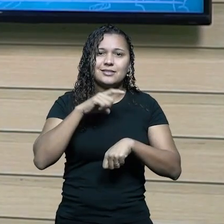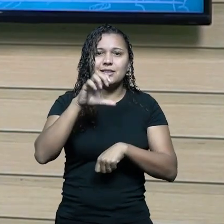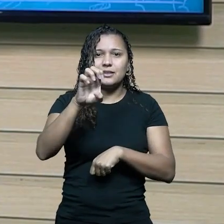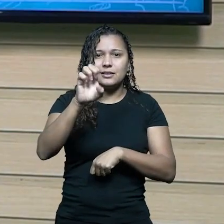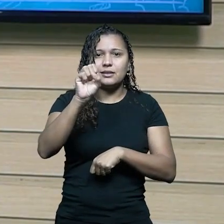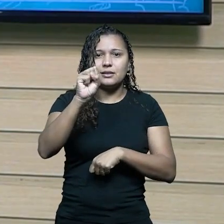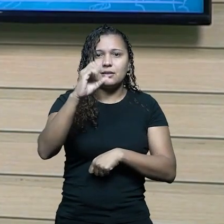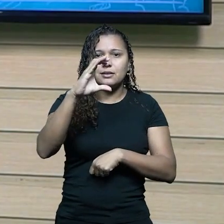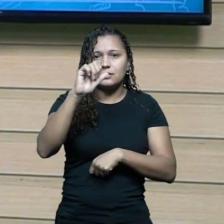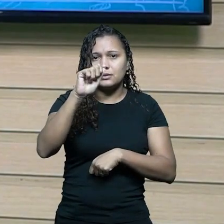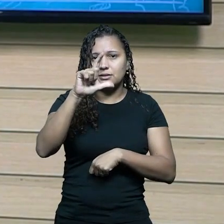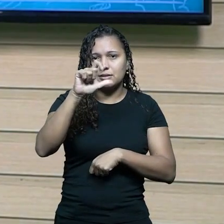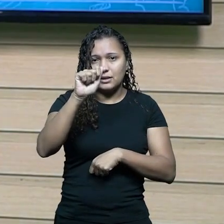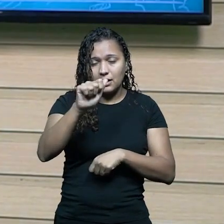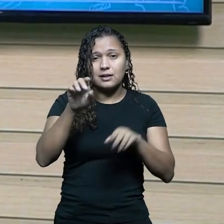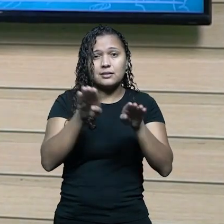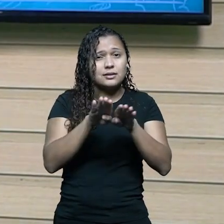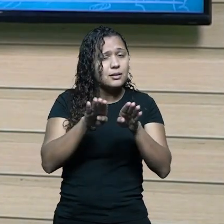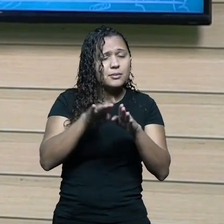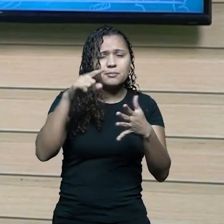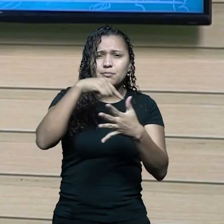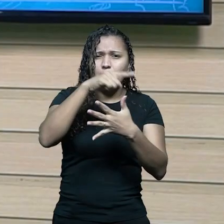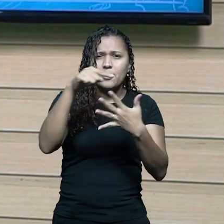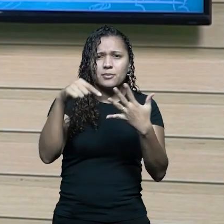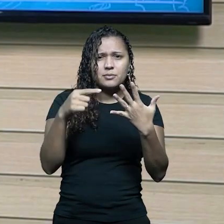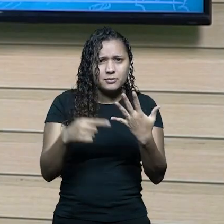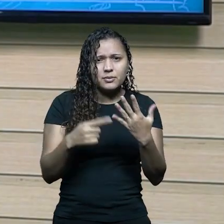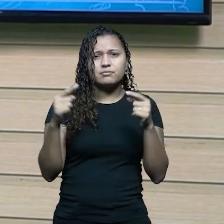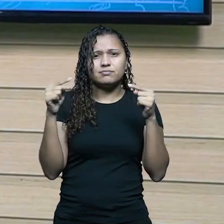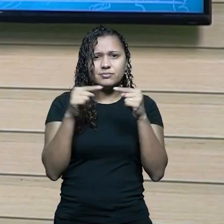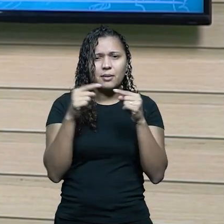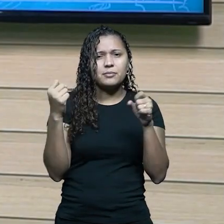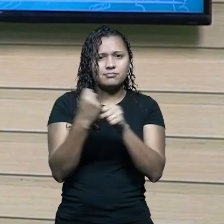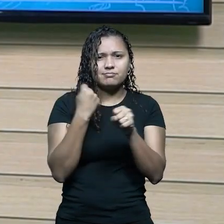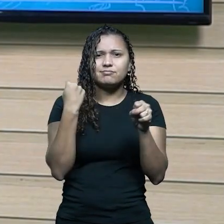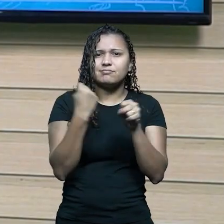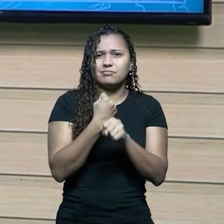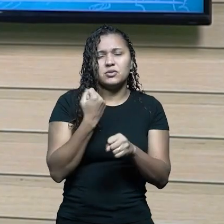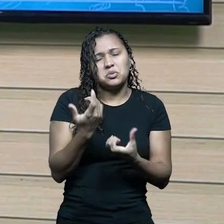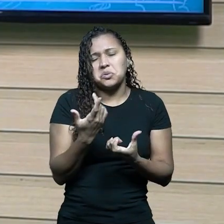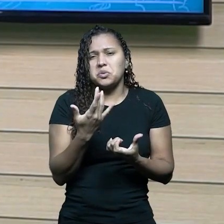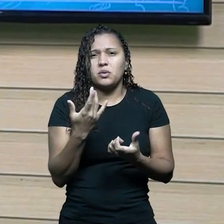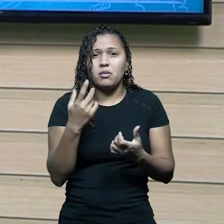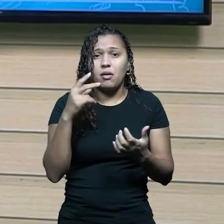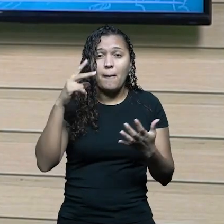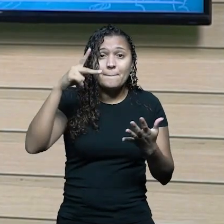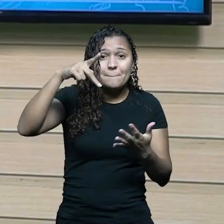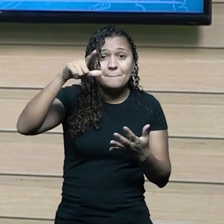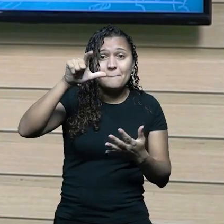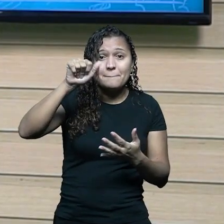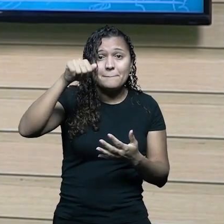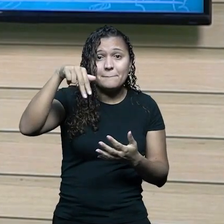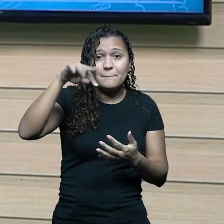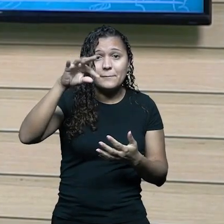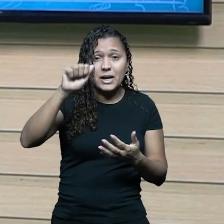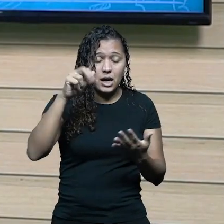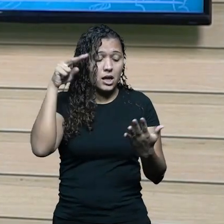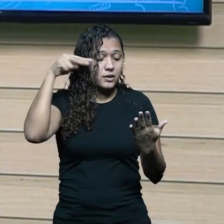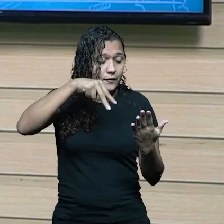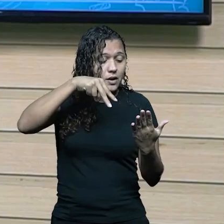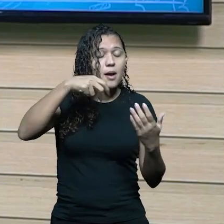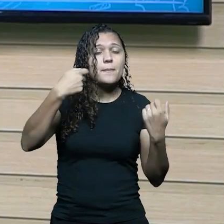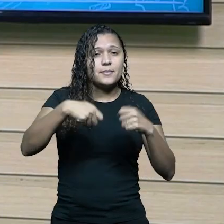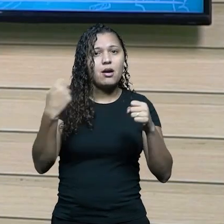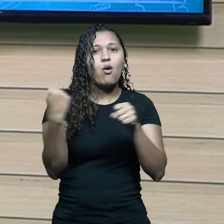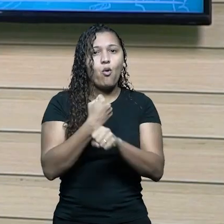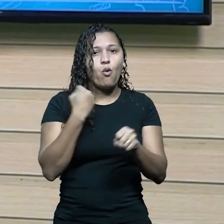precisa ter as escalas e tem que ter todos os elementos que serão construídos, para quem for ver a planta, fazer